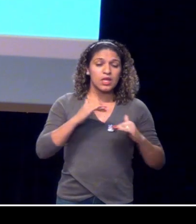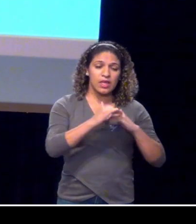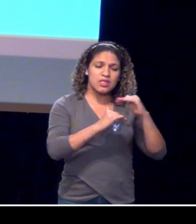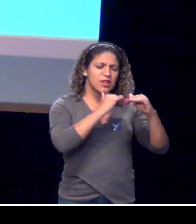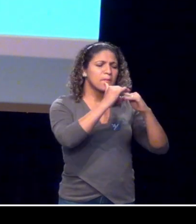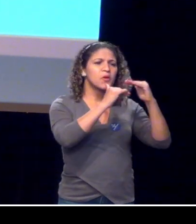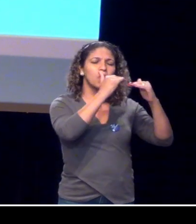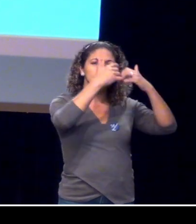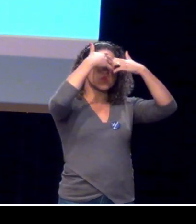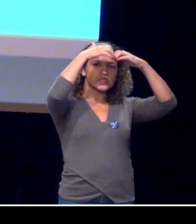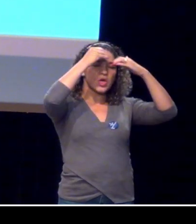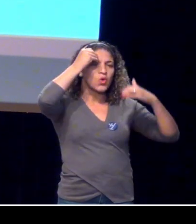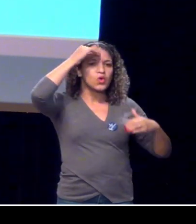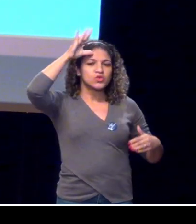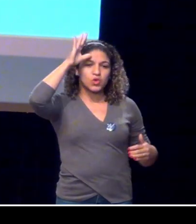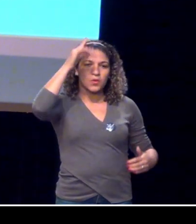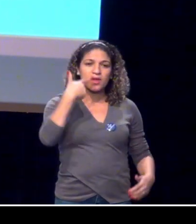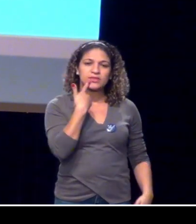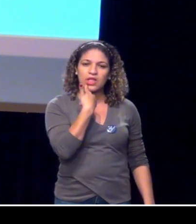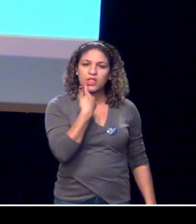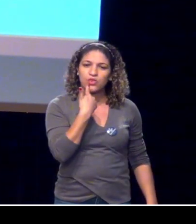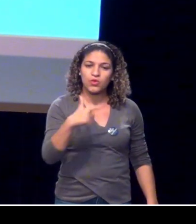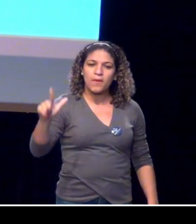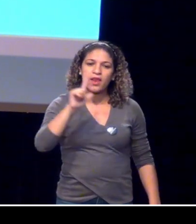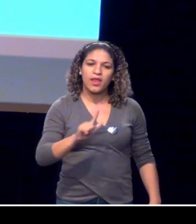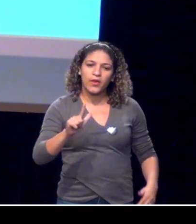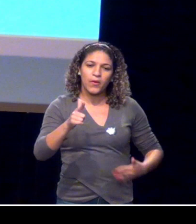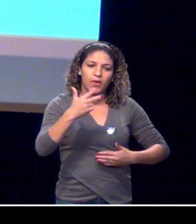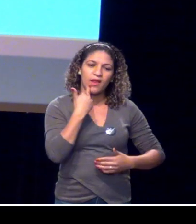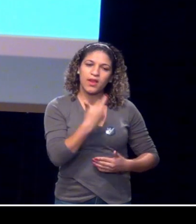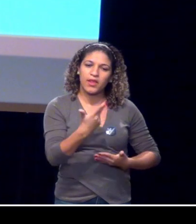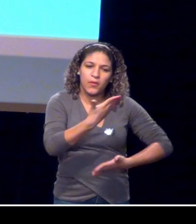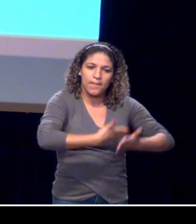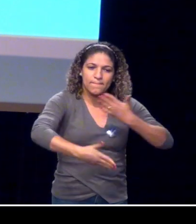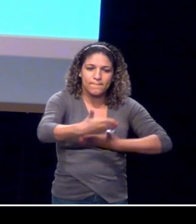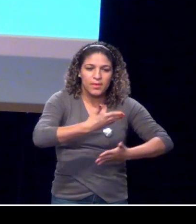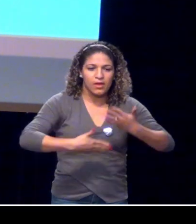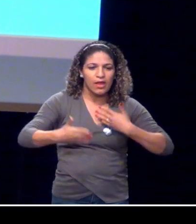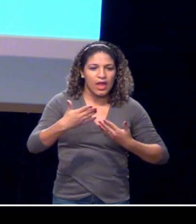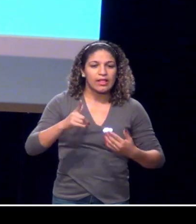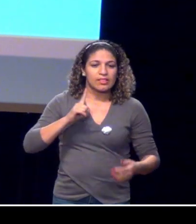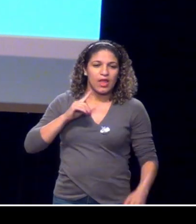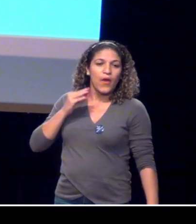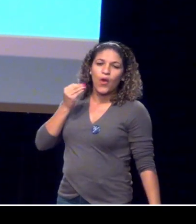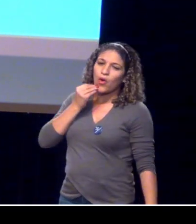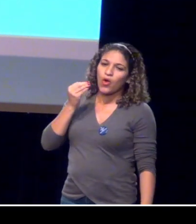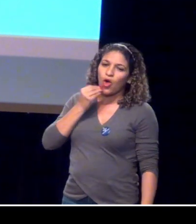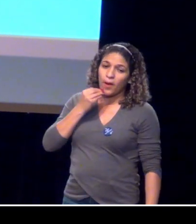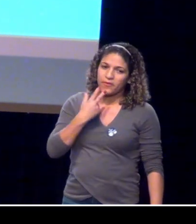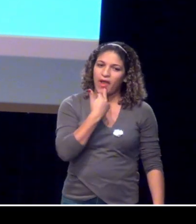de conhecimento por meio de uma língua partilhada, eu vou ter que considerar, óbvio, a língua,